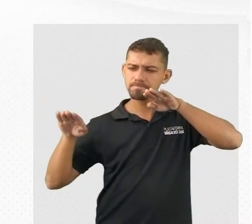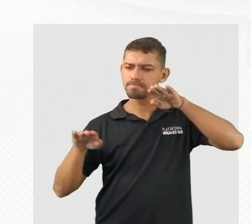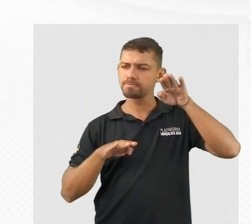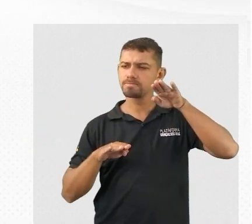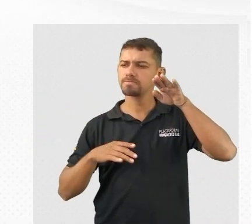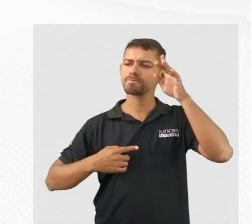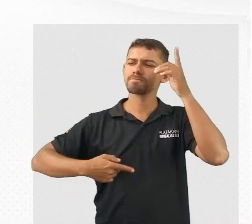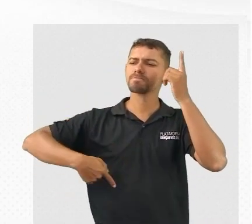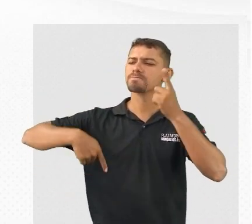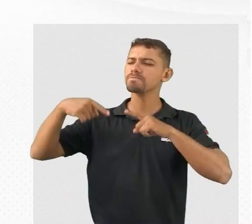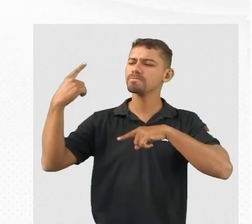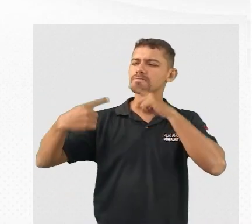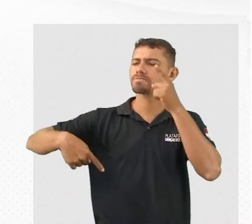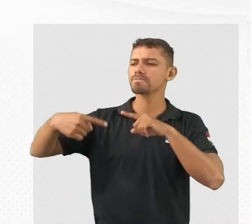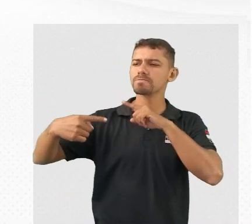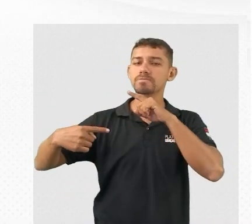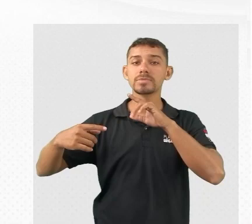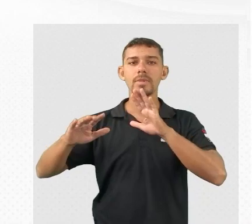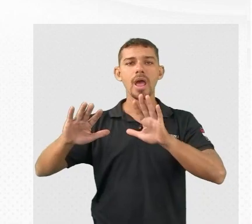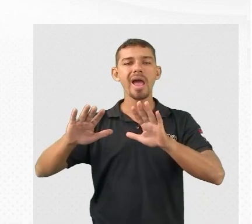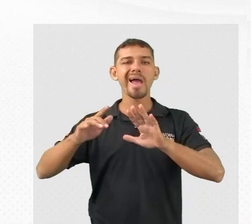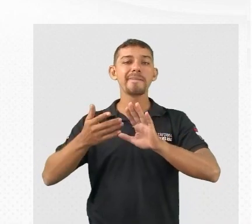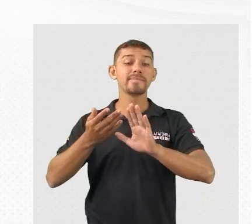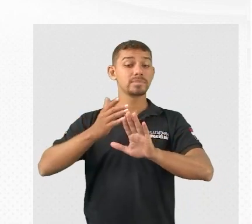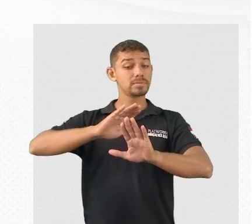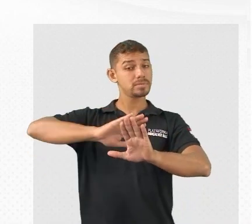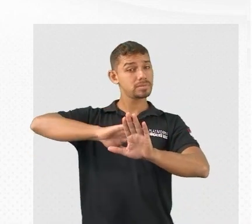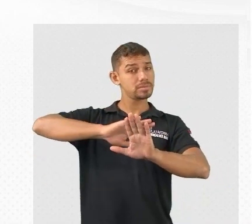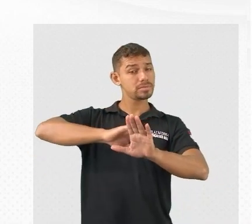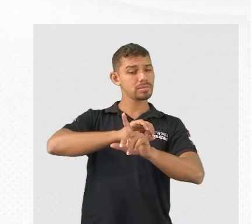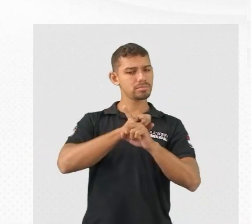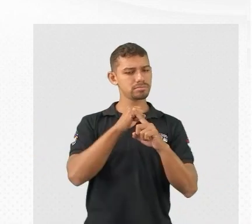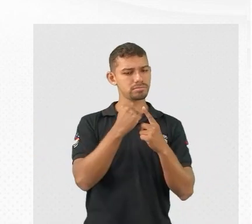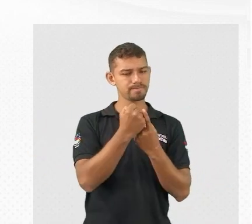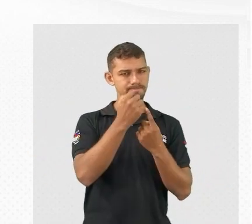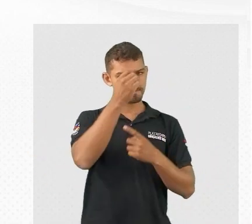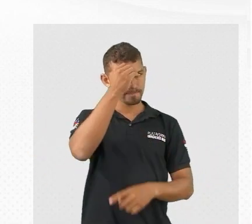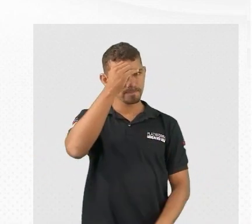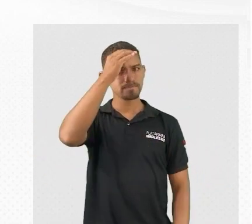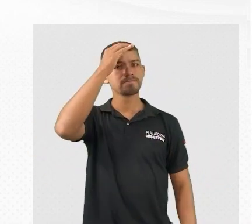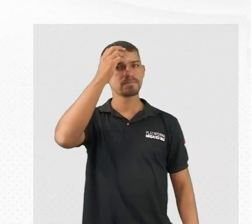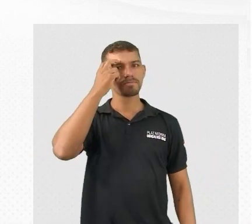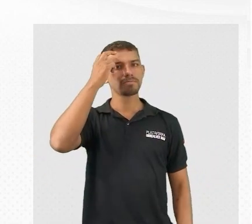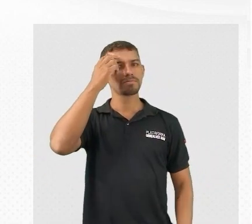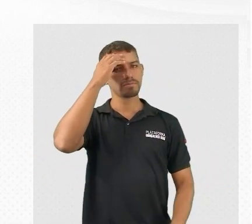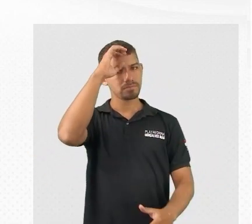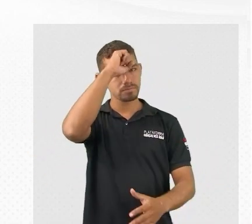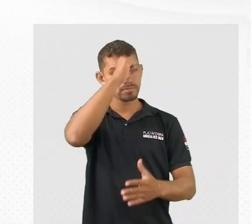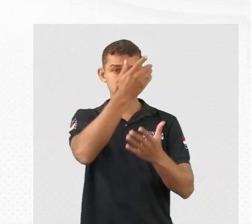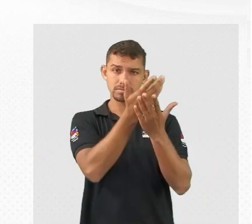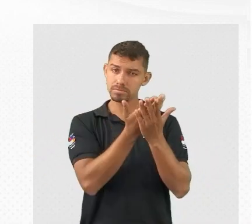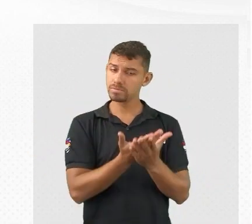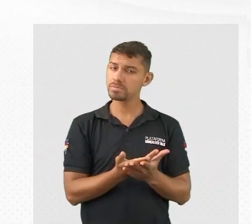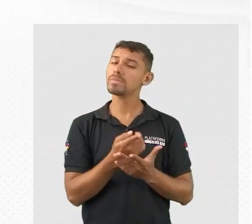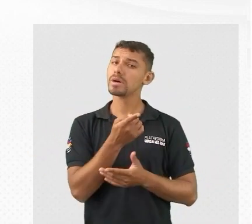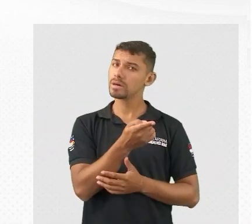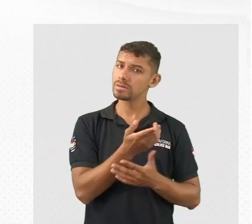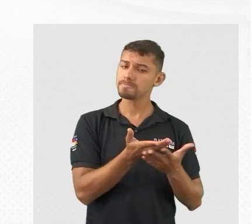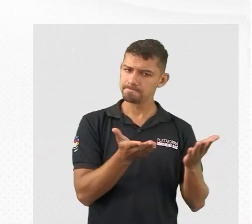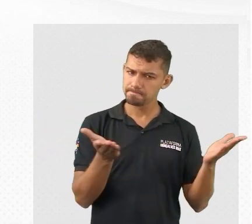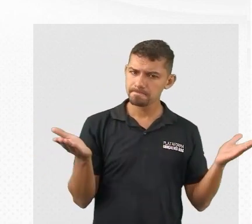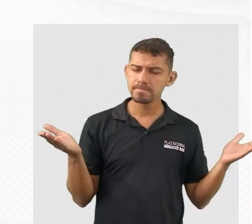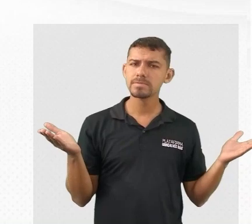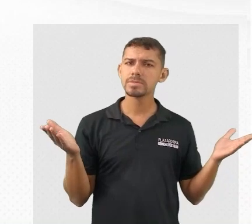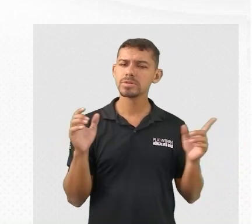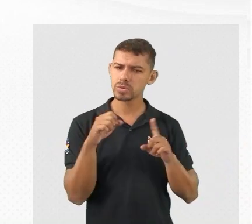as atravessam. Mas aí eu preciso de uma sociedade madura em termos intelectuais. E só é possível uma sociedade madura